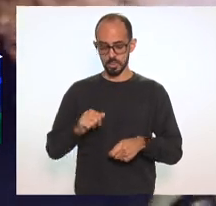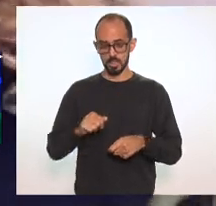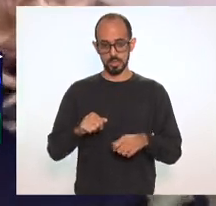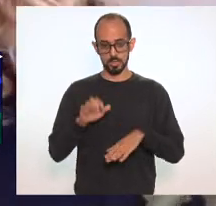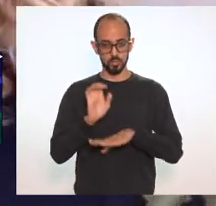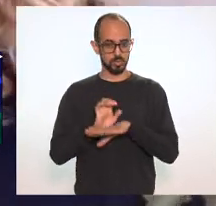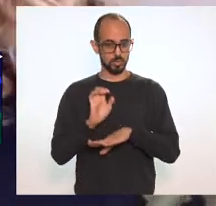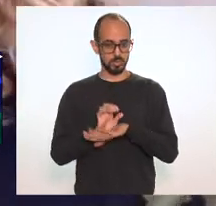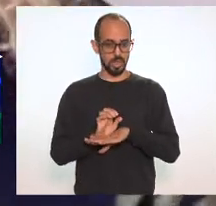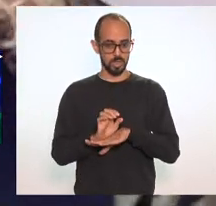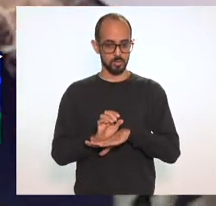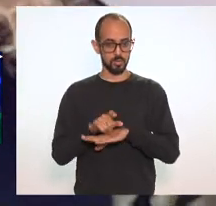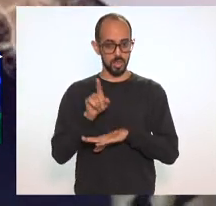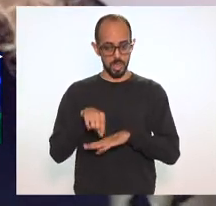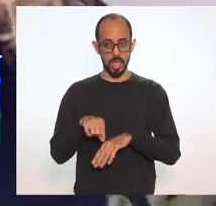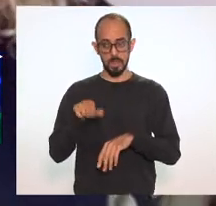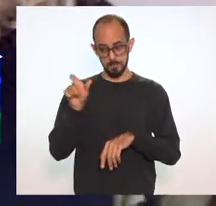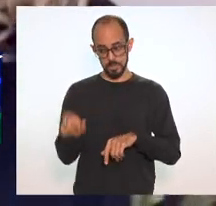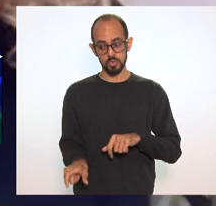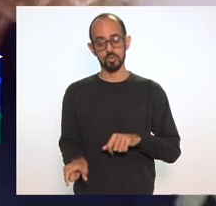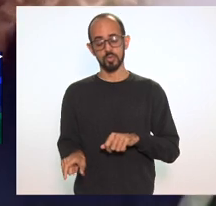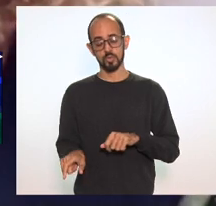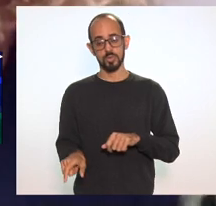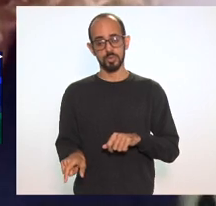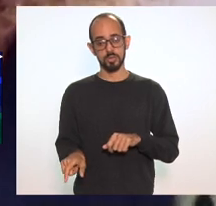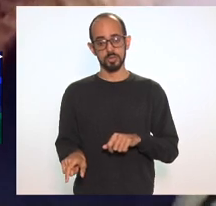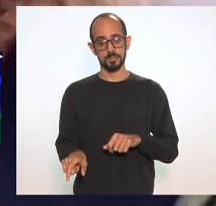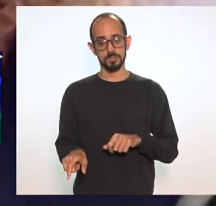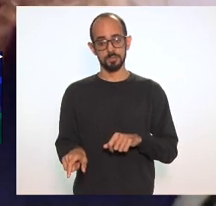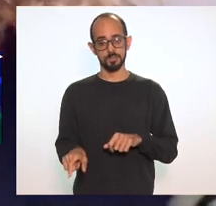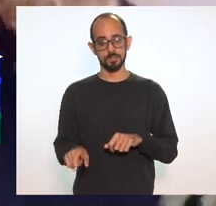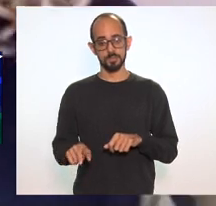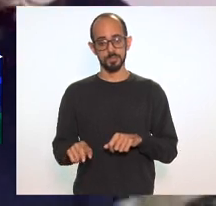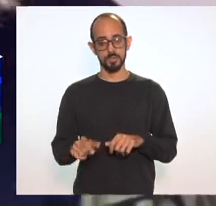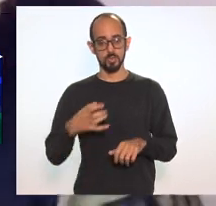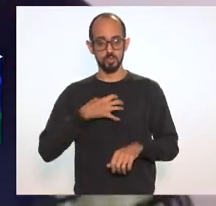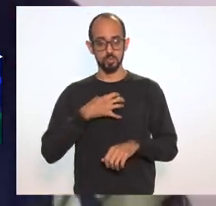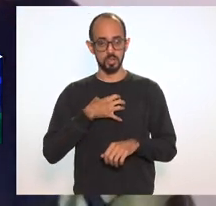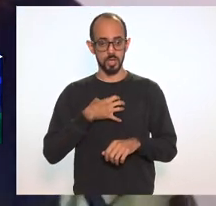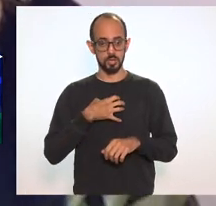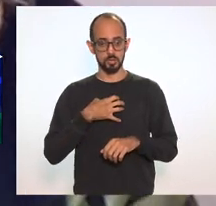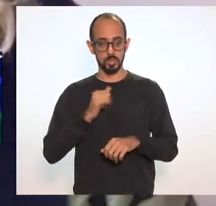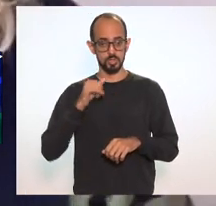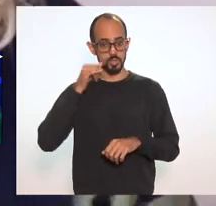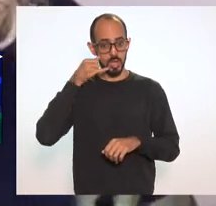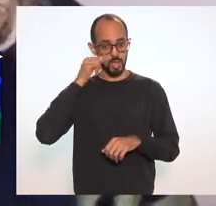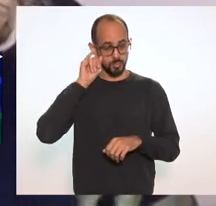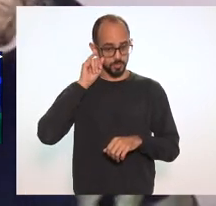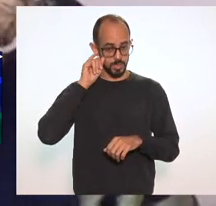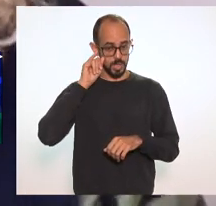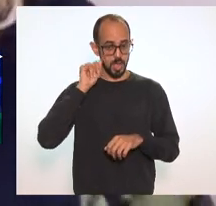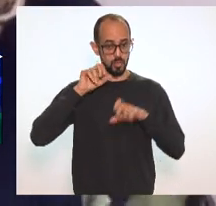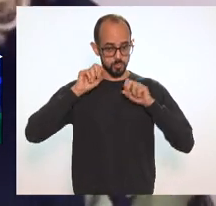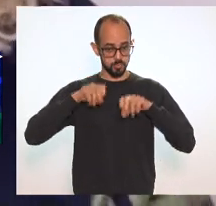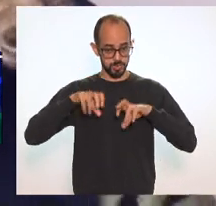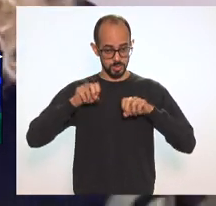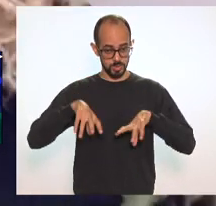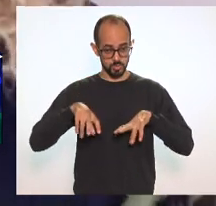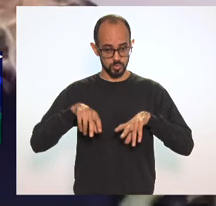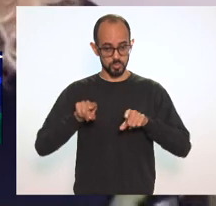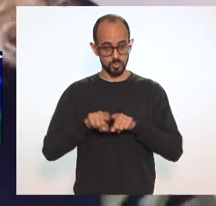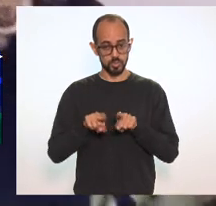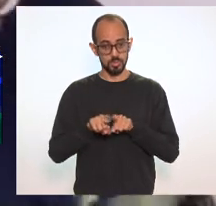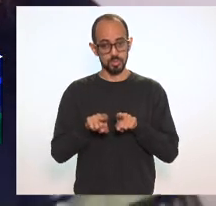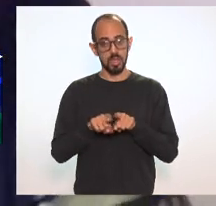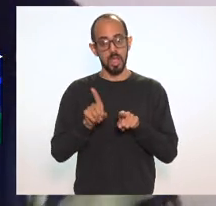estado é feita de gente e nesse momento a forma de combater o vírus ao mesmo tempo que resguarda a pandemia é